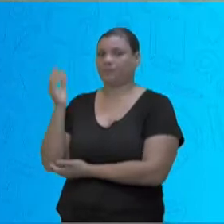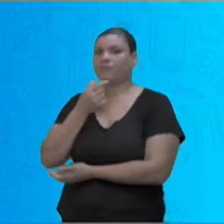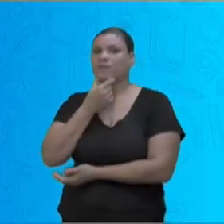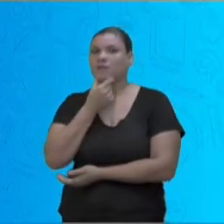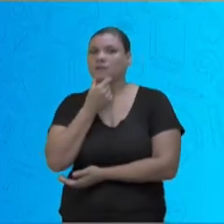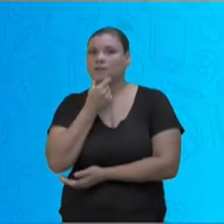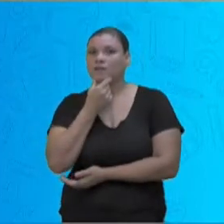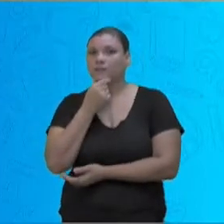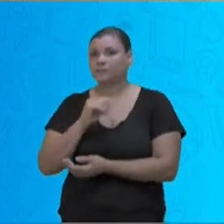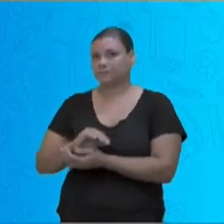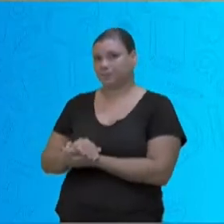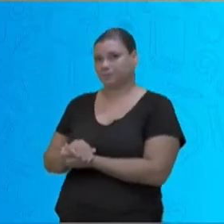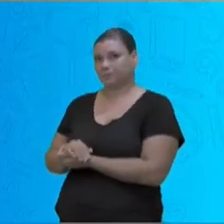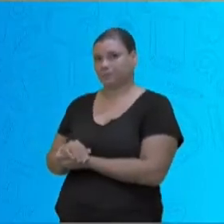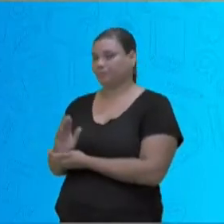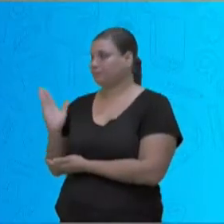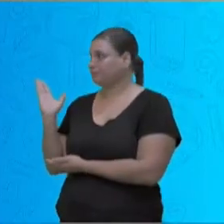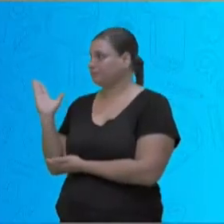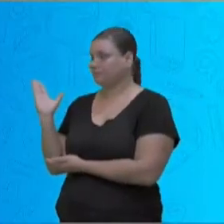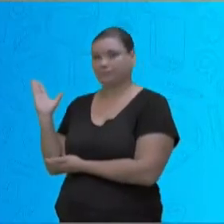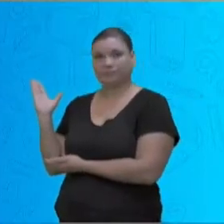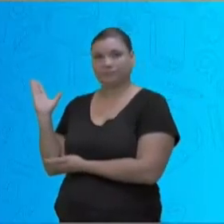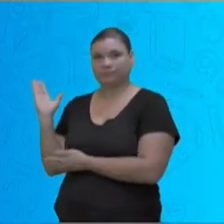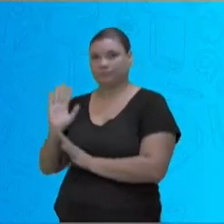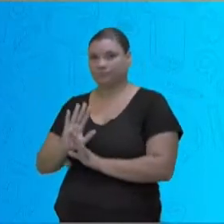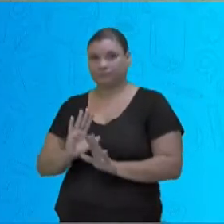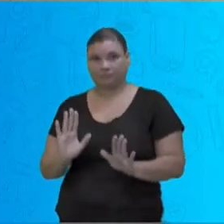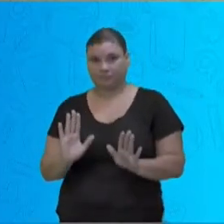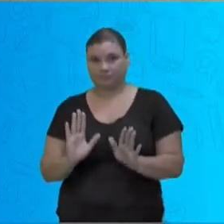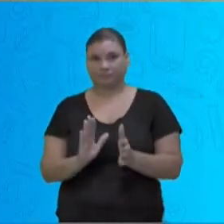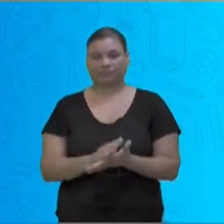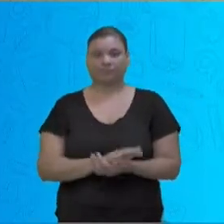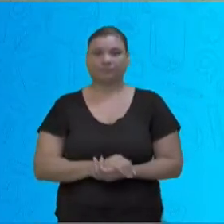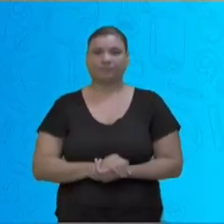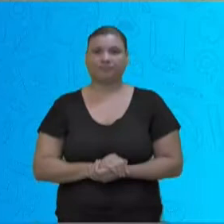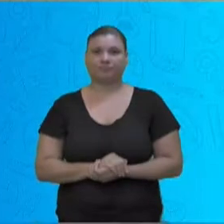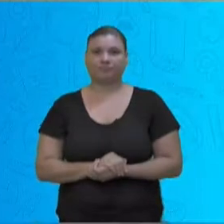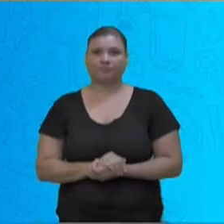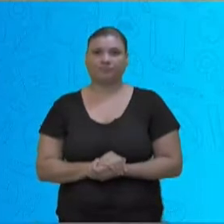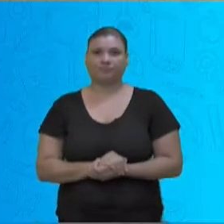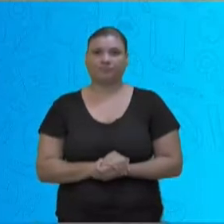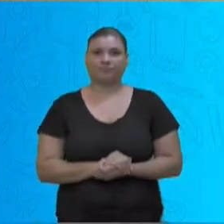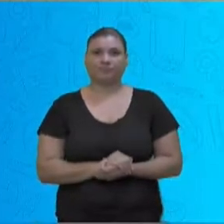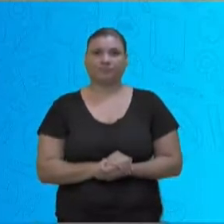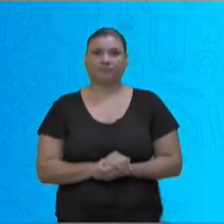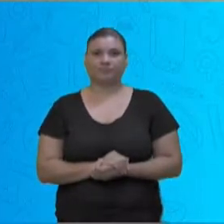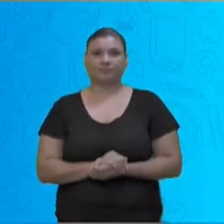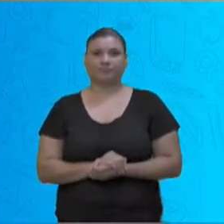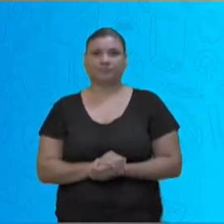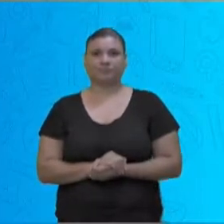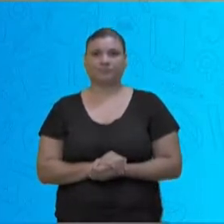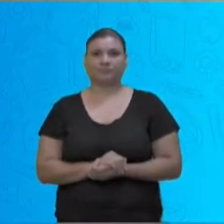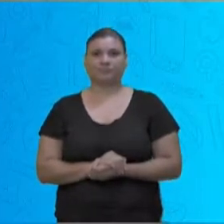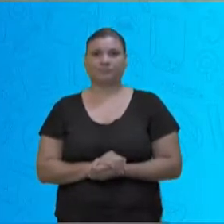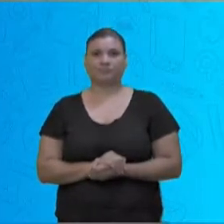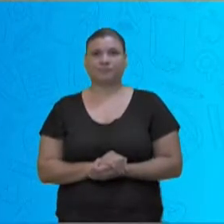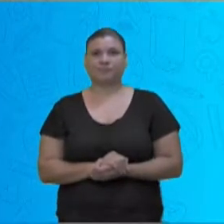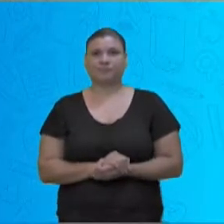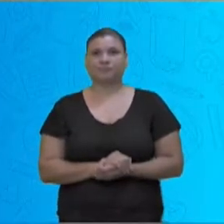a. It is, que é só o is, ok? Separamos aqui